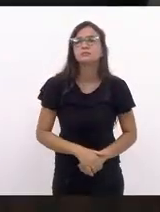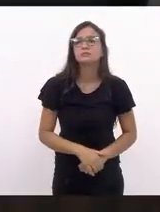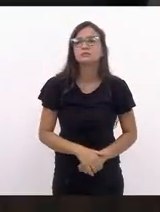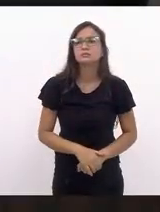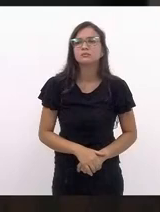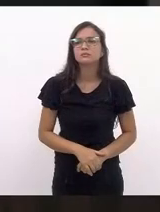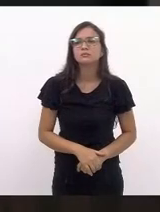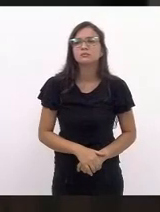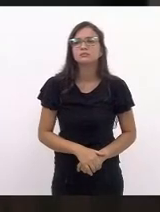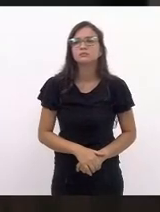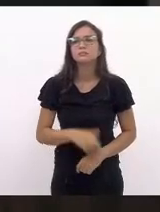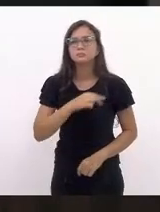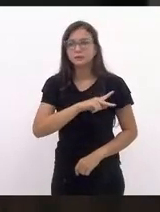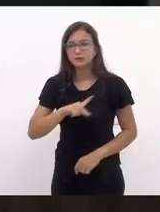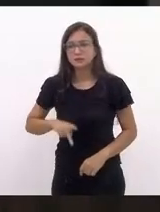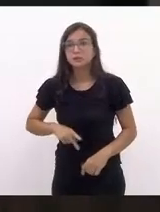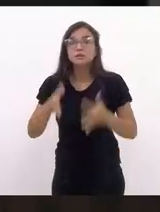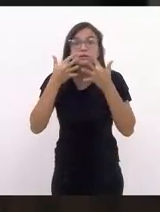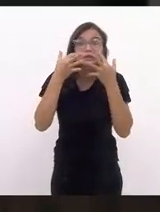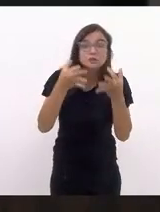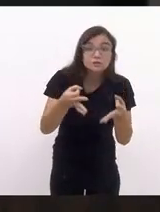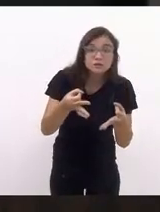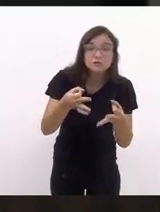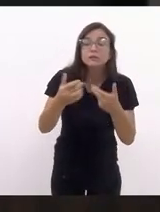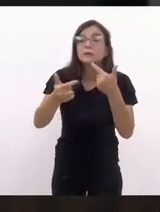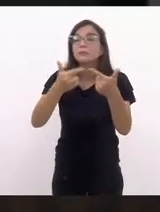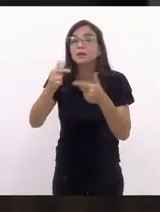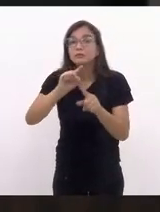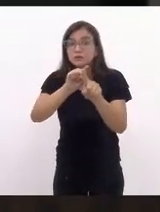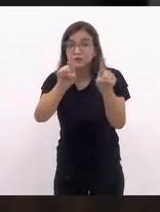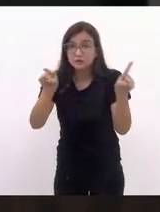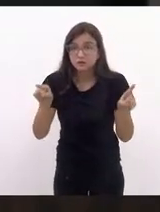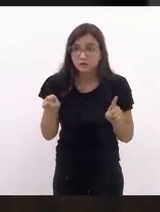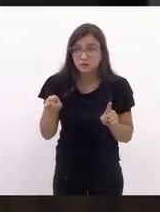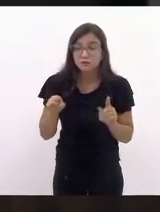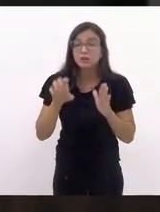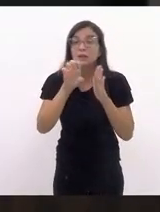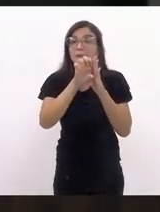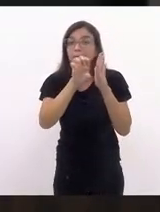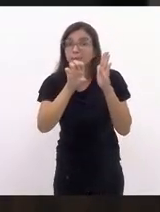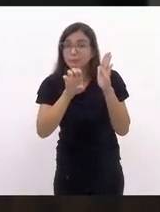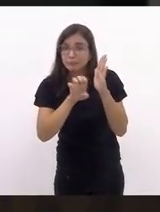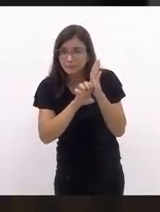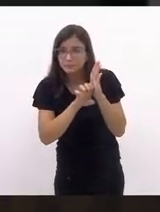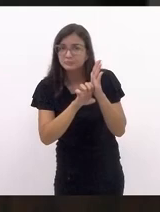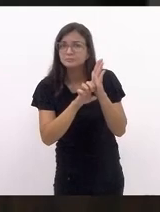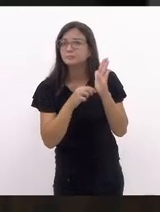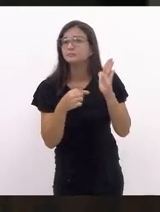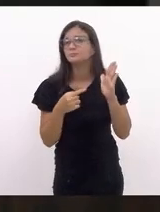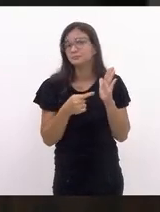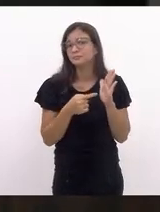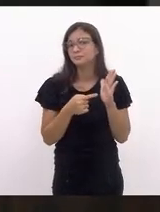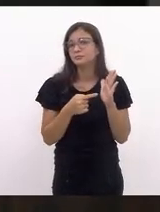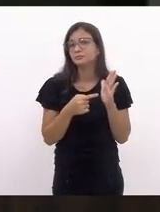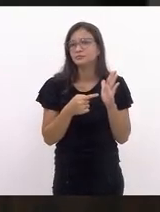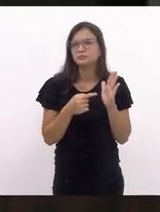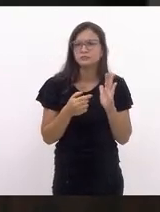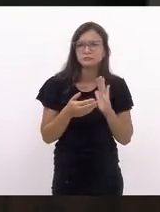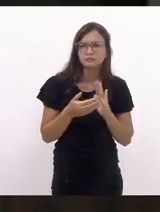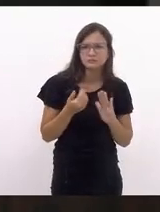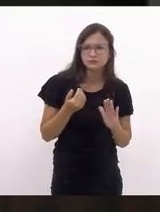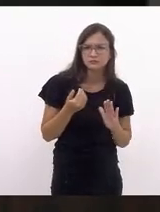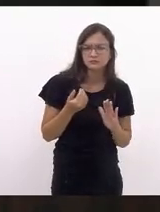apresentação atenção trabalho se hoje posso silêncio a uma emenda o que retirou